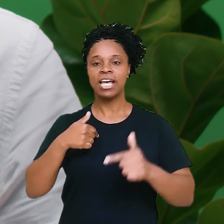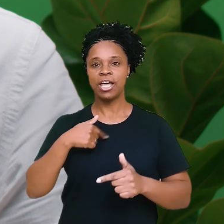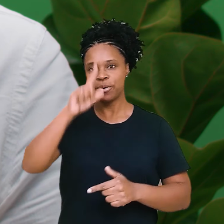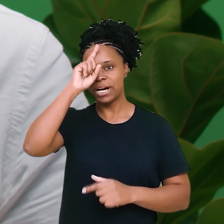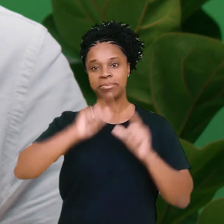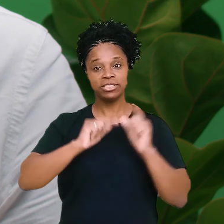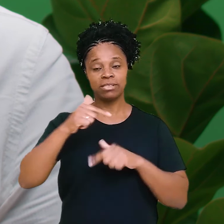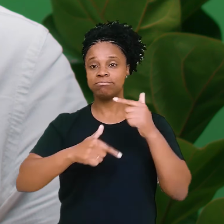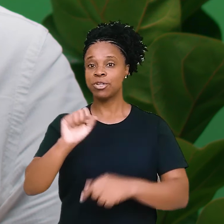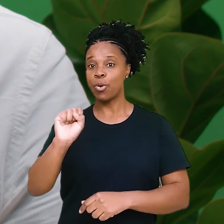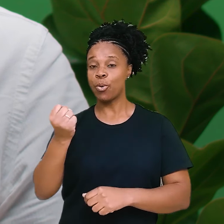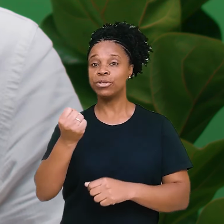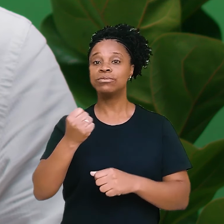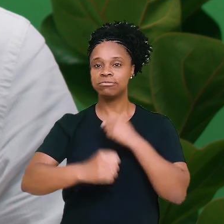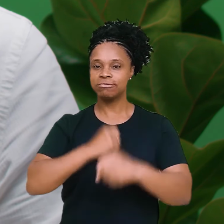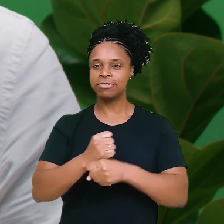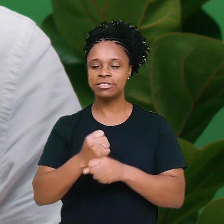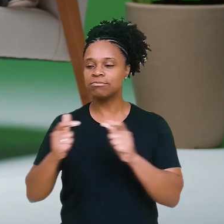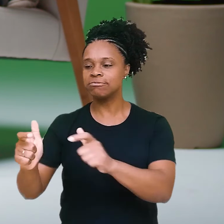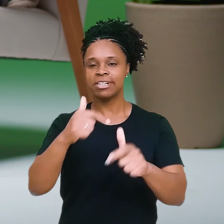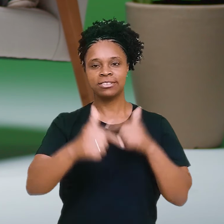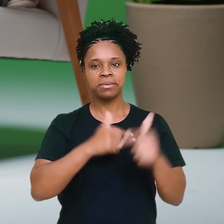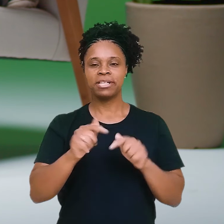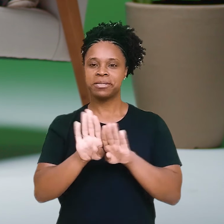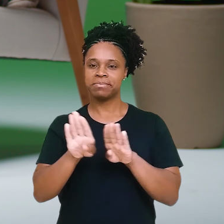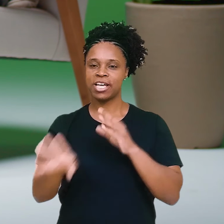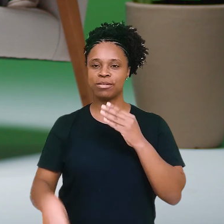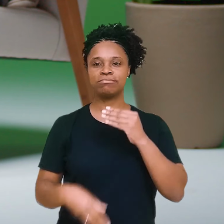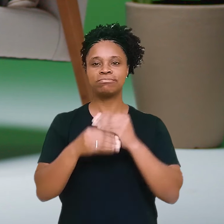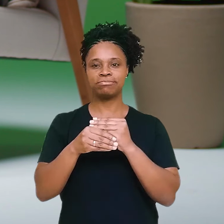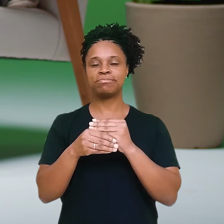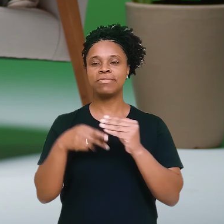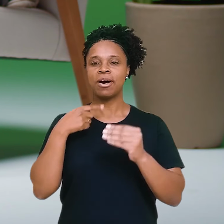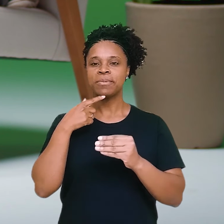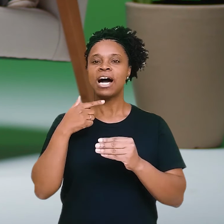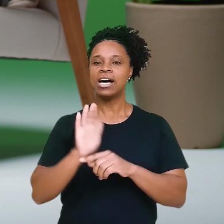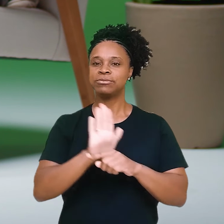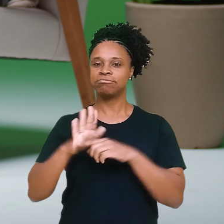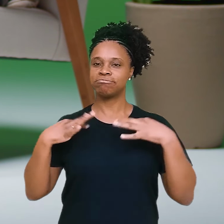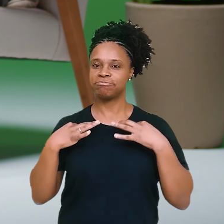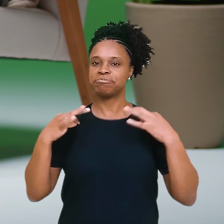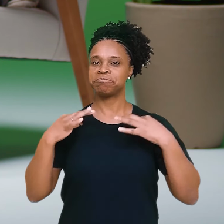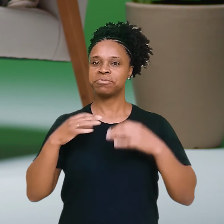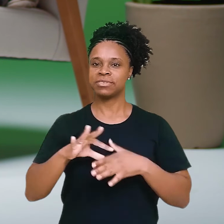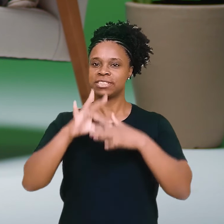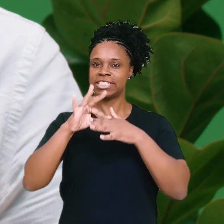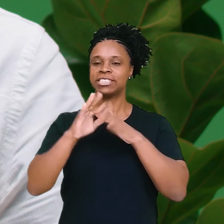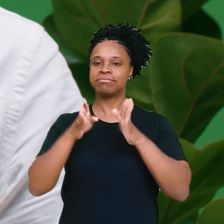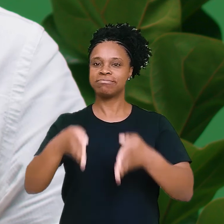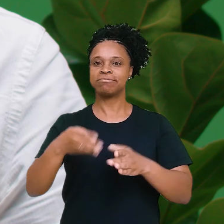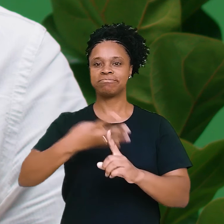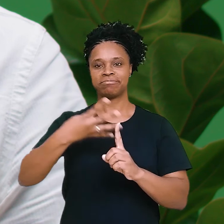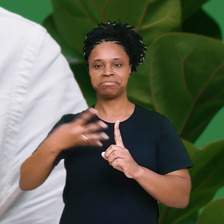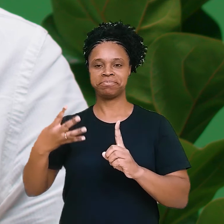estou no Einstein há 8 anos, passei por diversas áreas e também acumulo hoje a atividade voluntária de líder do